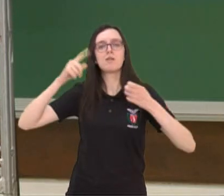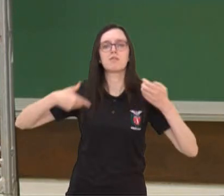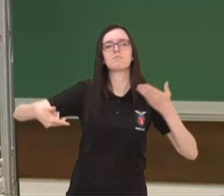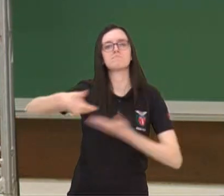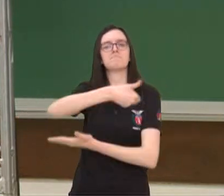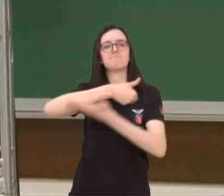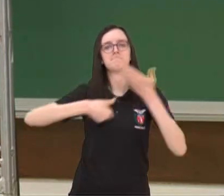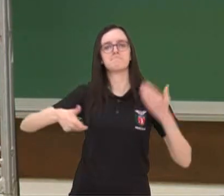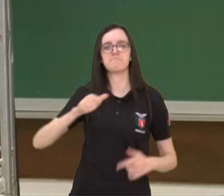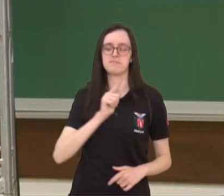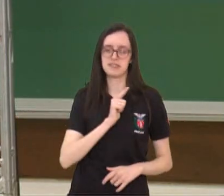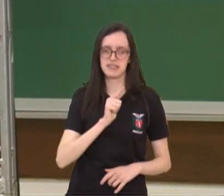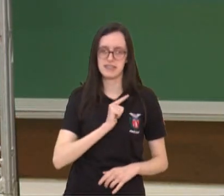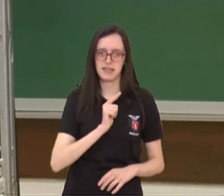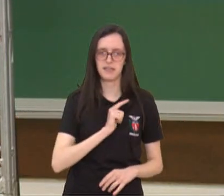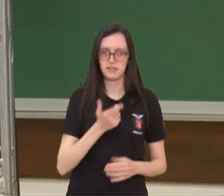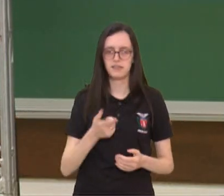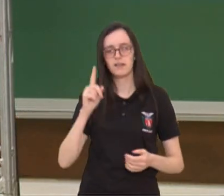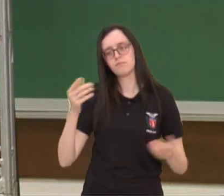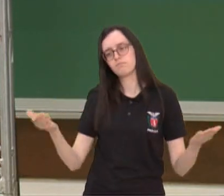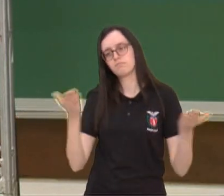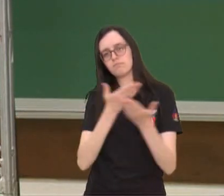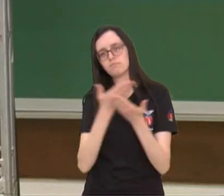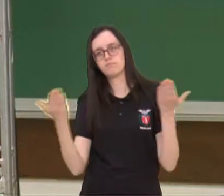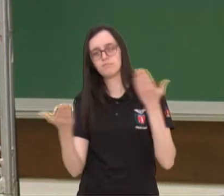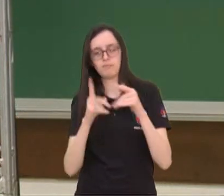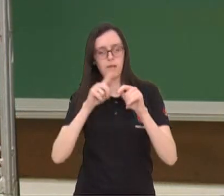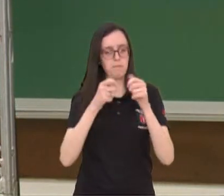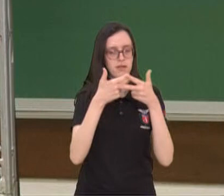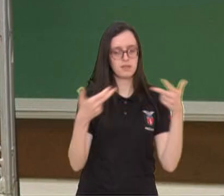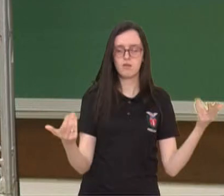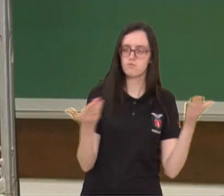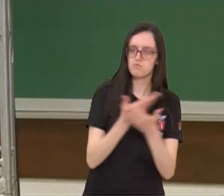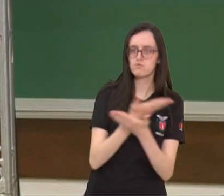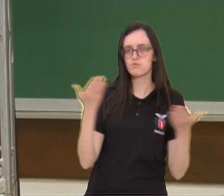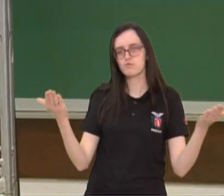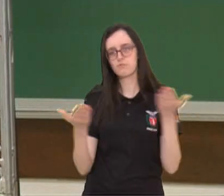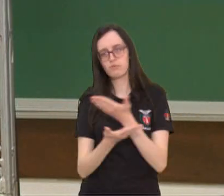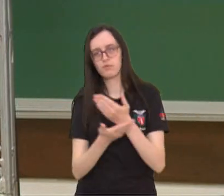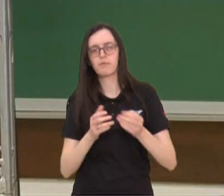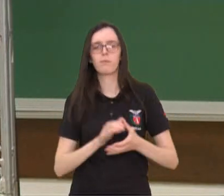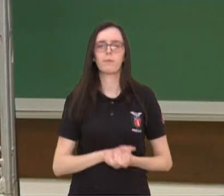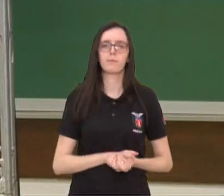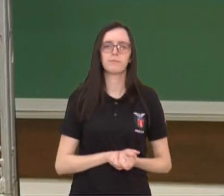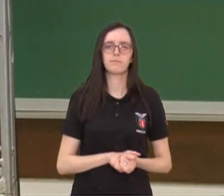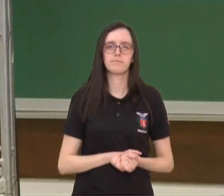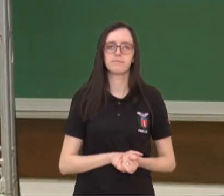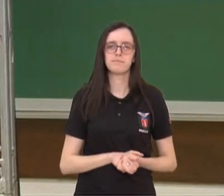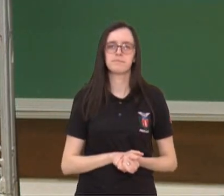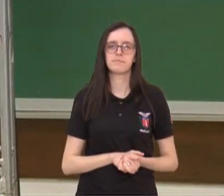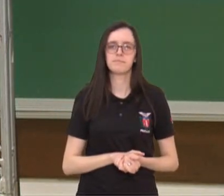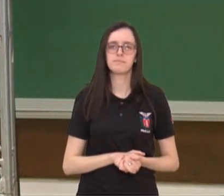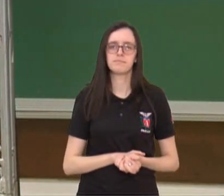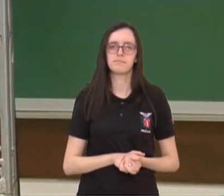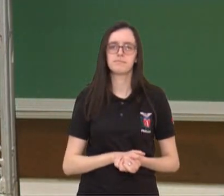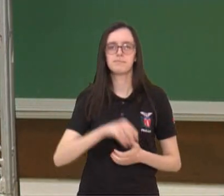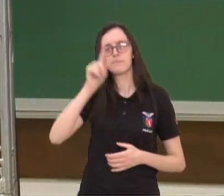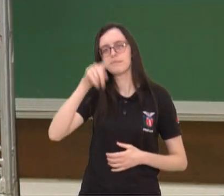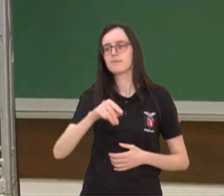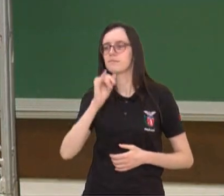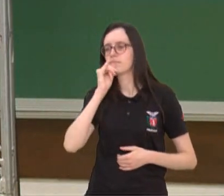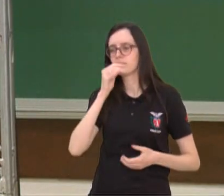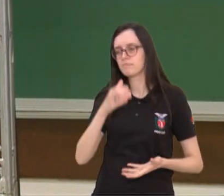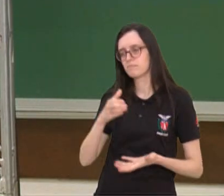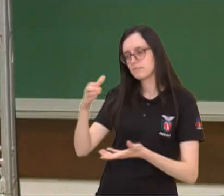trocas, né? Então, se trocava produtos ali, né? Então, era um gole de